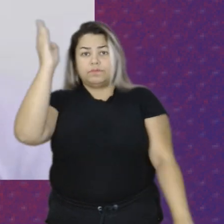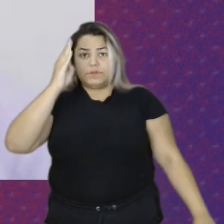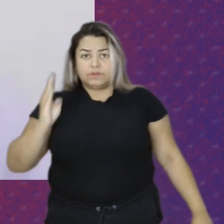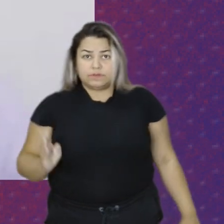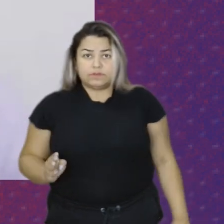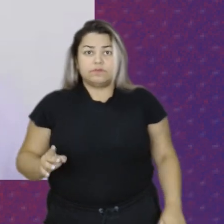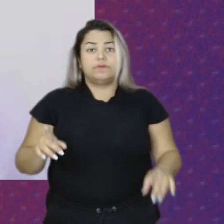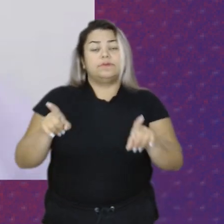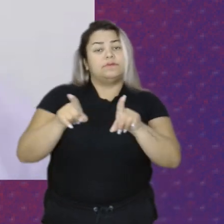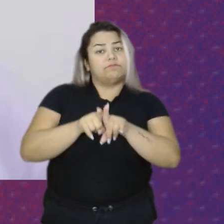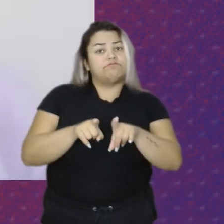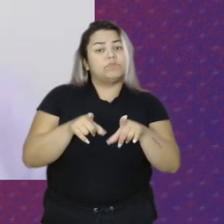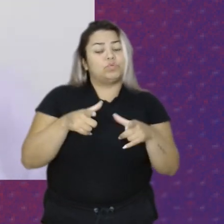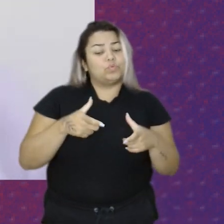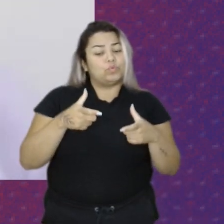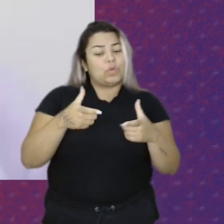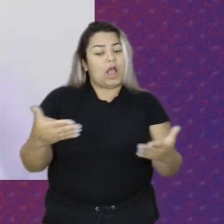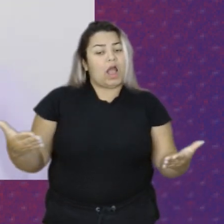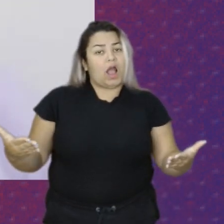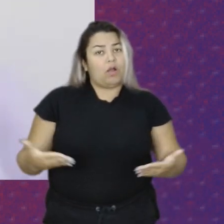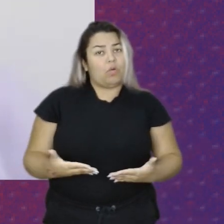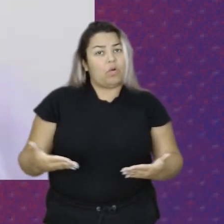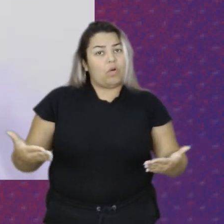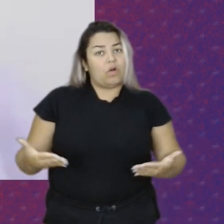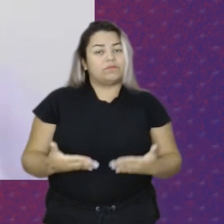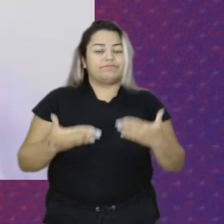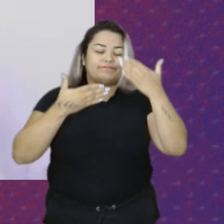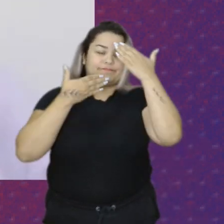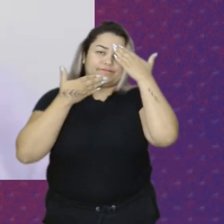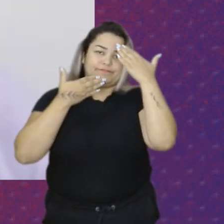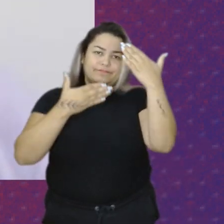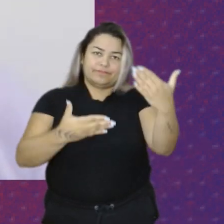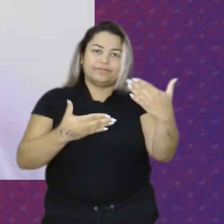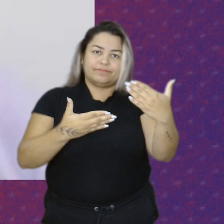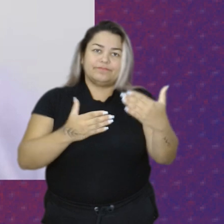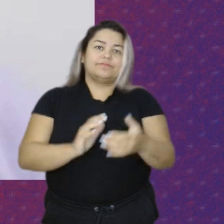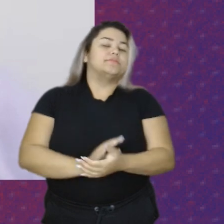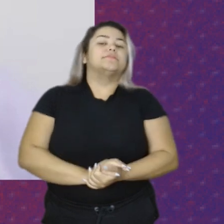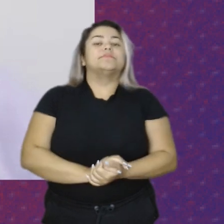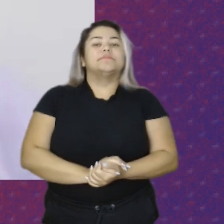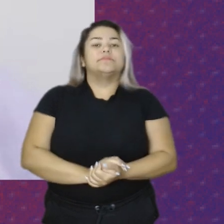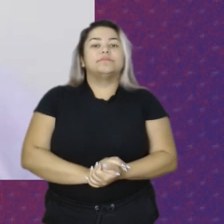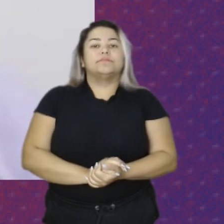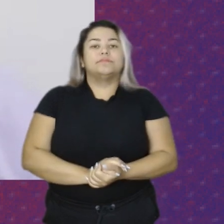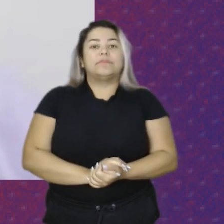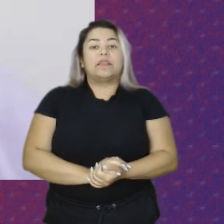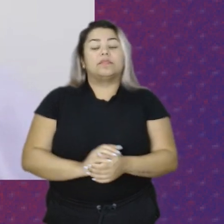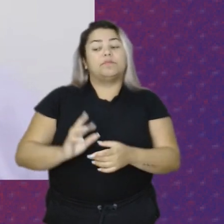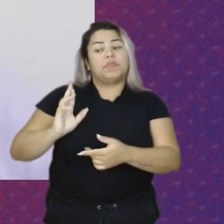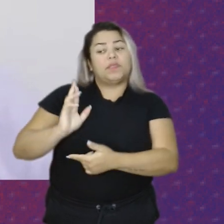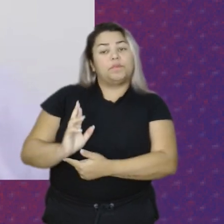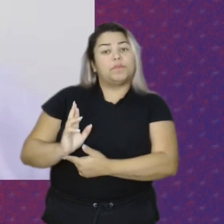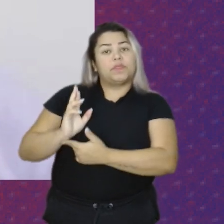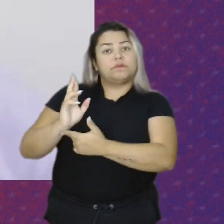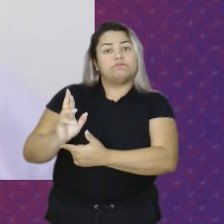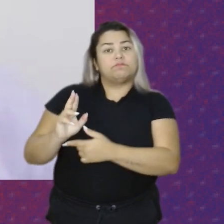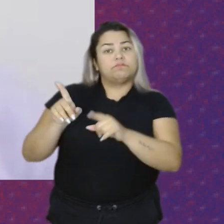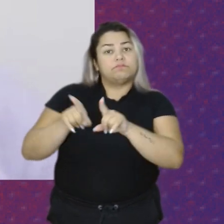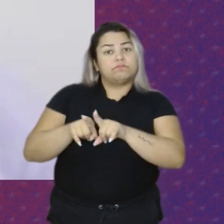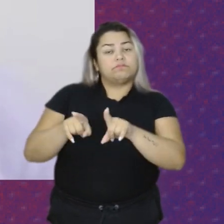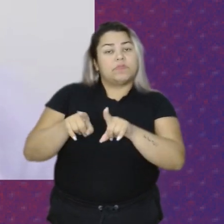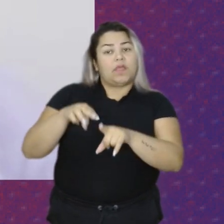E estou nesse espaço aqui, inclusive quero agradecer, primeiro, nesse espaço representando